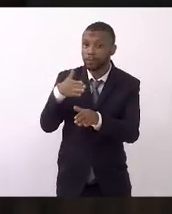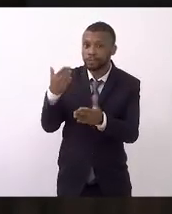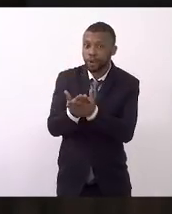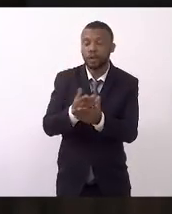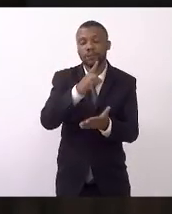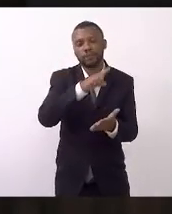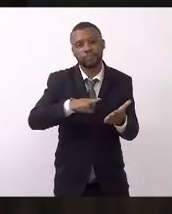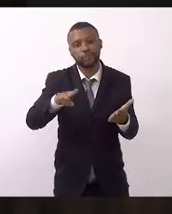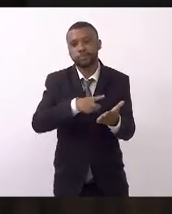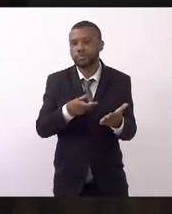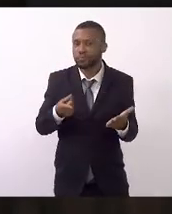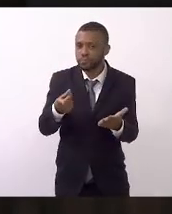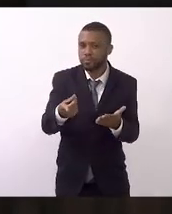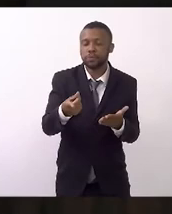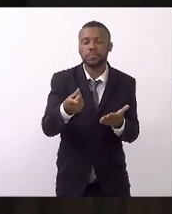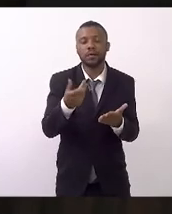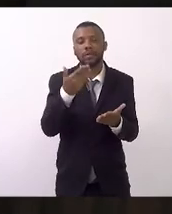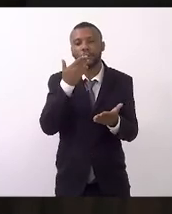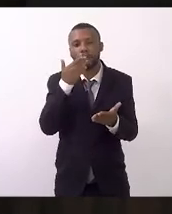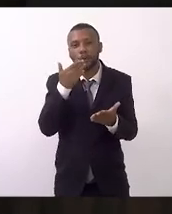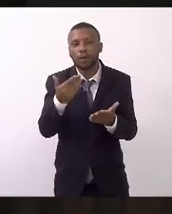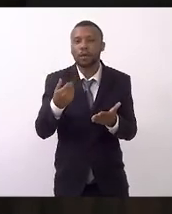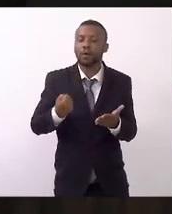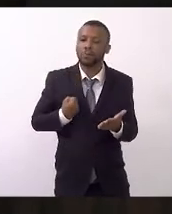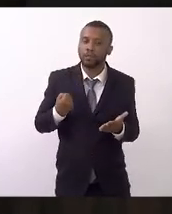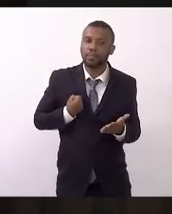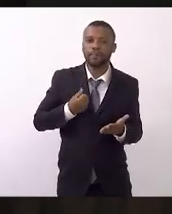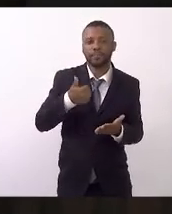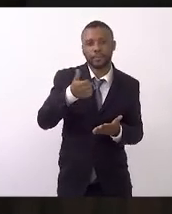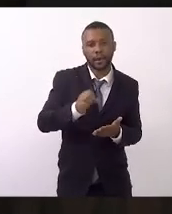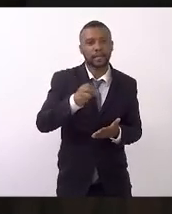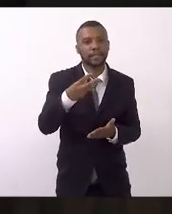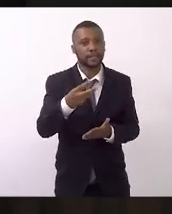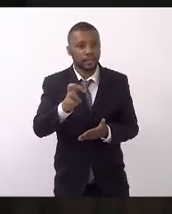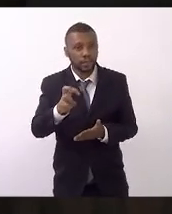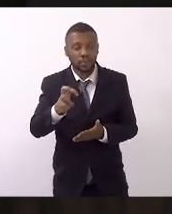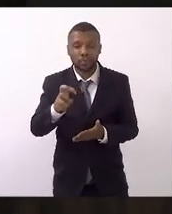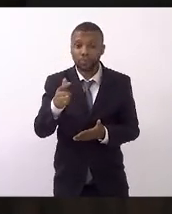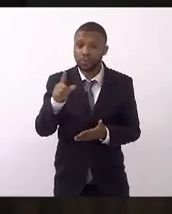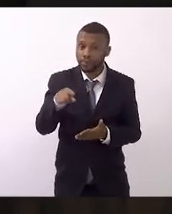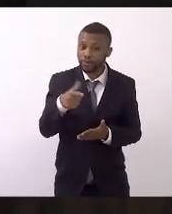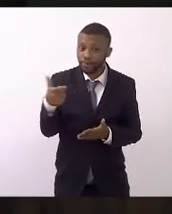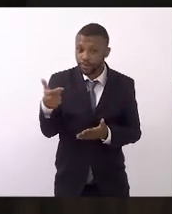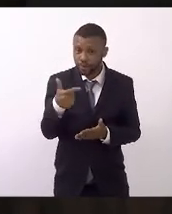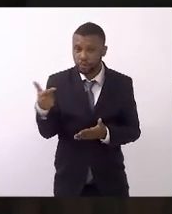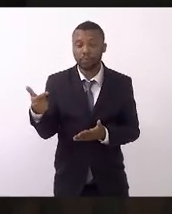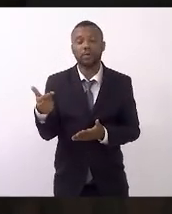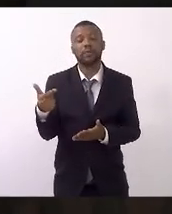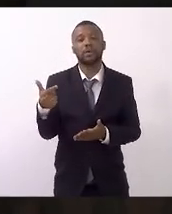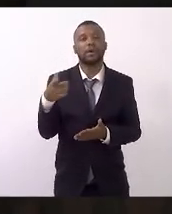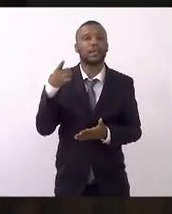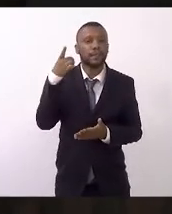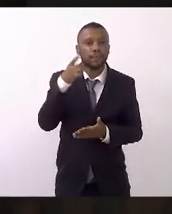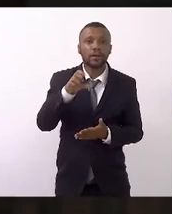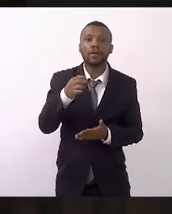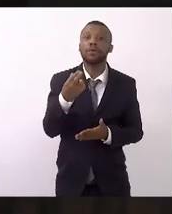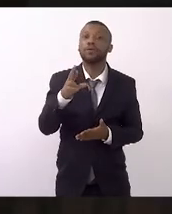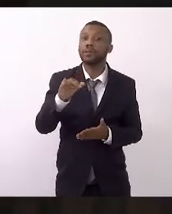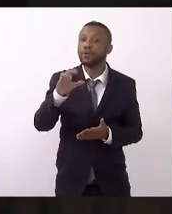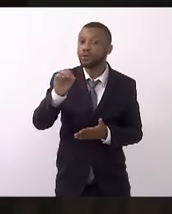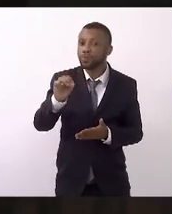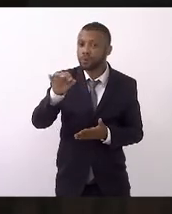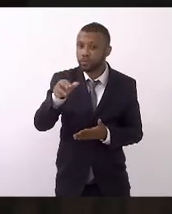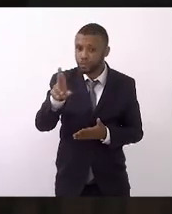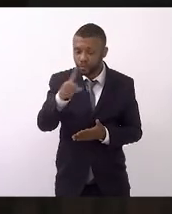retirada definitiva do requerimento número 1035 de 22 do deputado Eurico Júnior. Senhores que